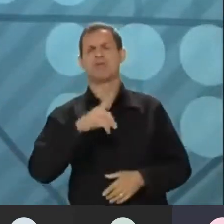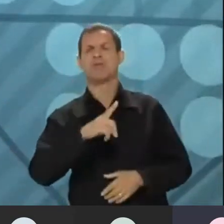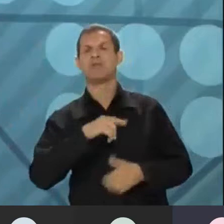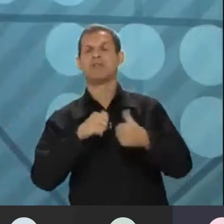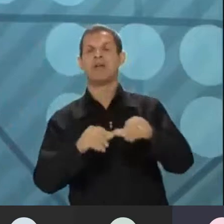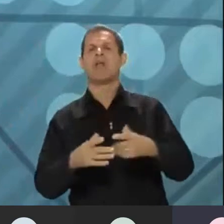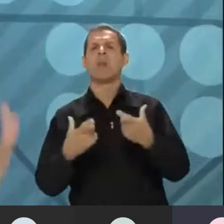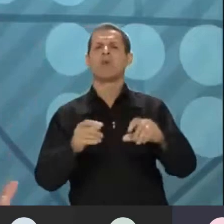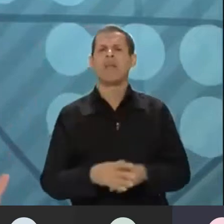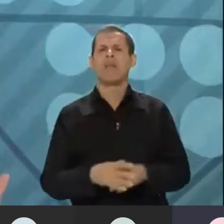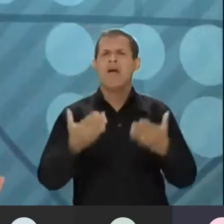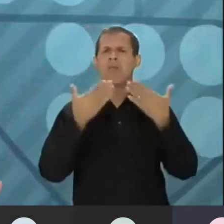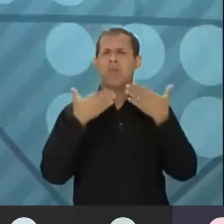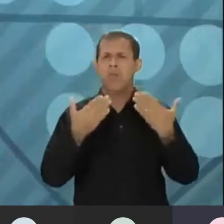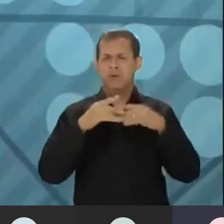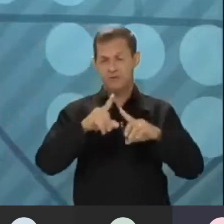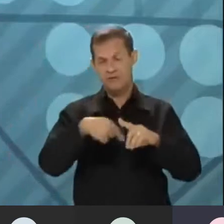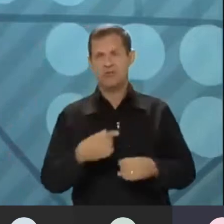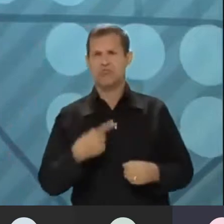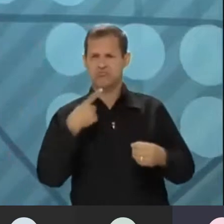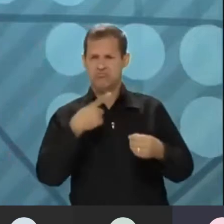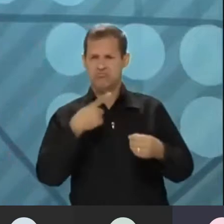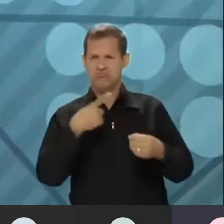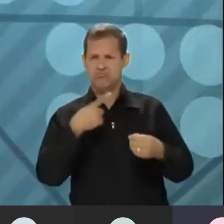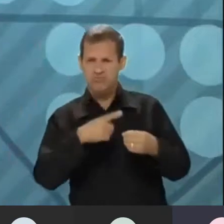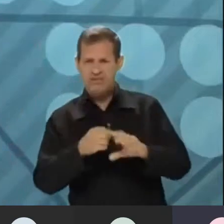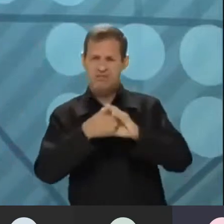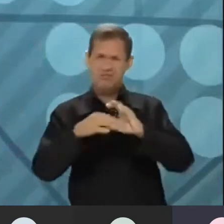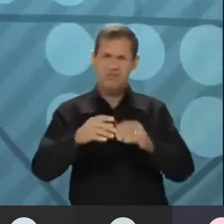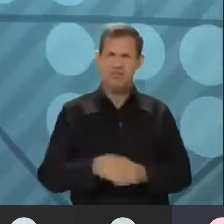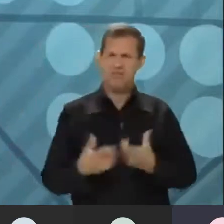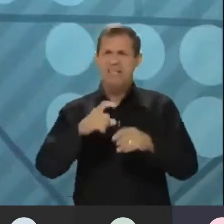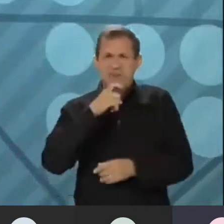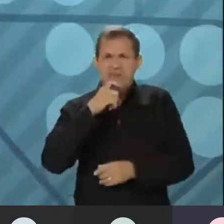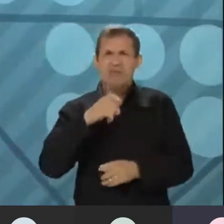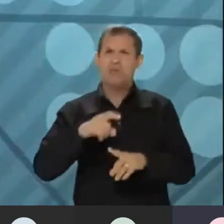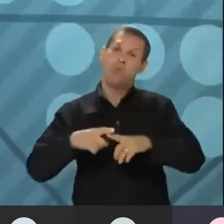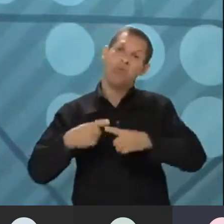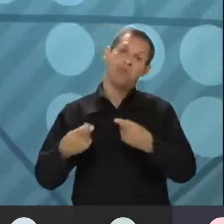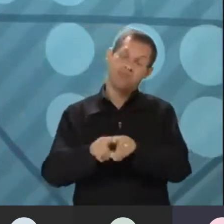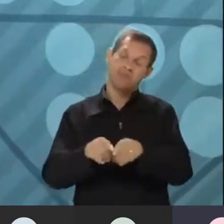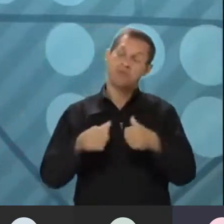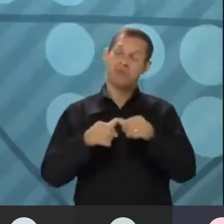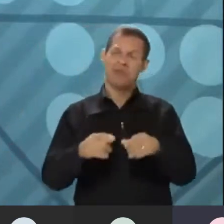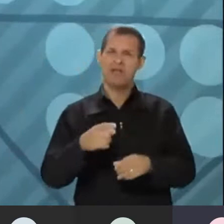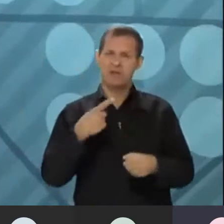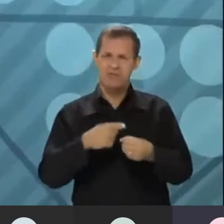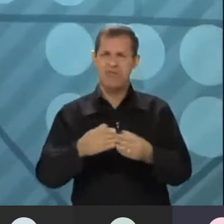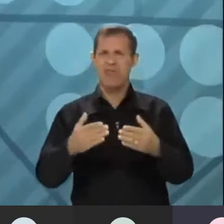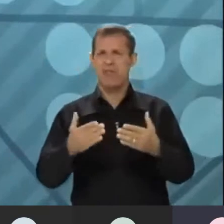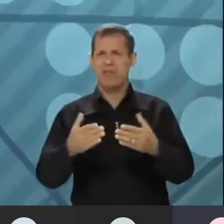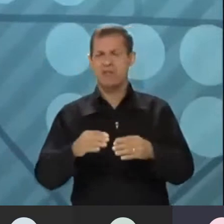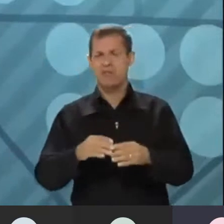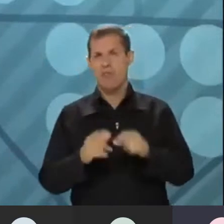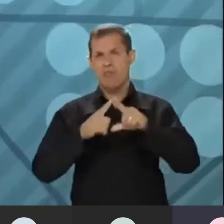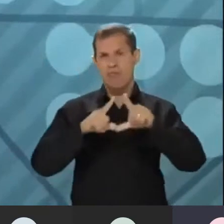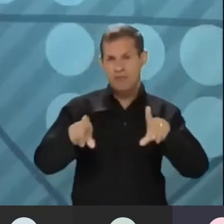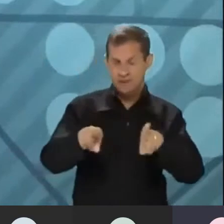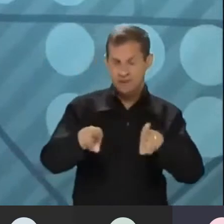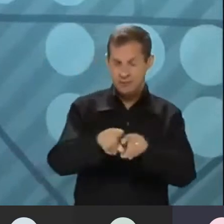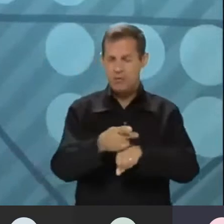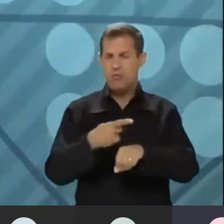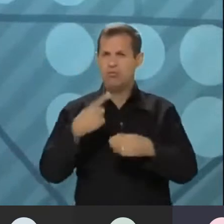Então, se você está num local quente, depois pegue uma zona com características de um local frio. Ou, se você está num local de características secas,